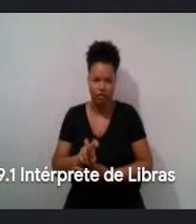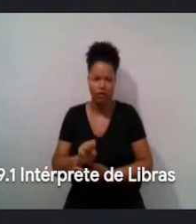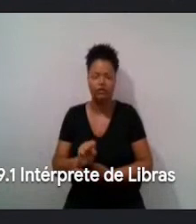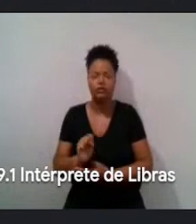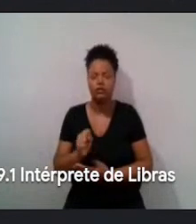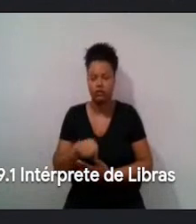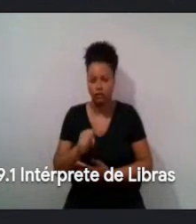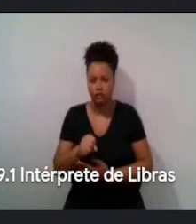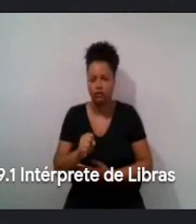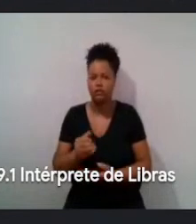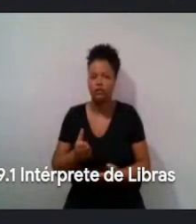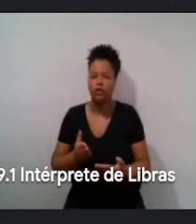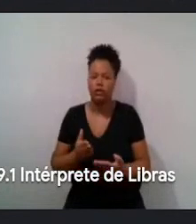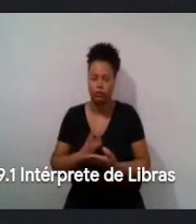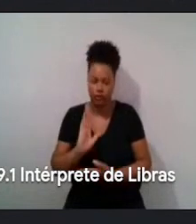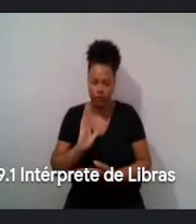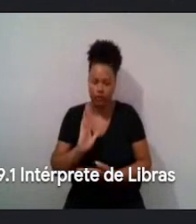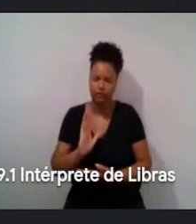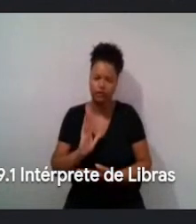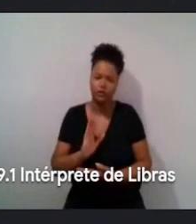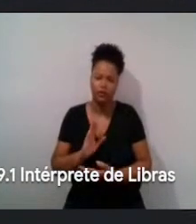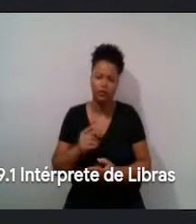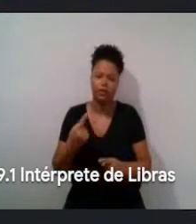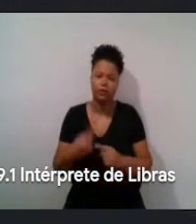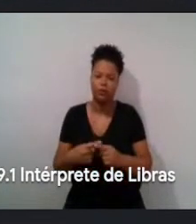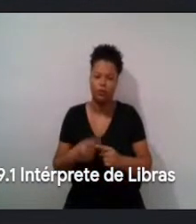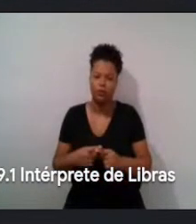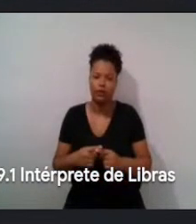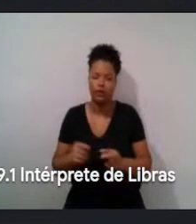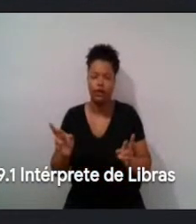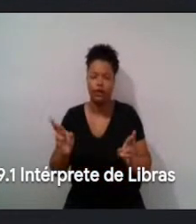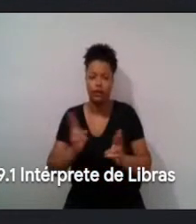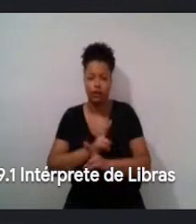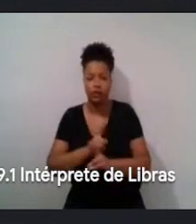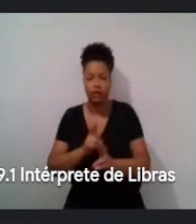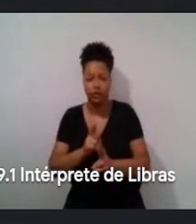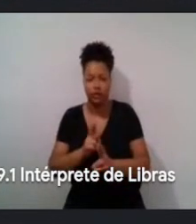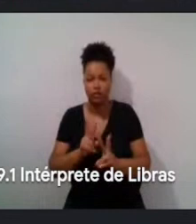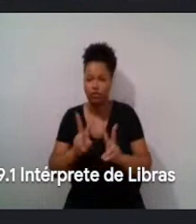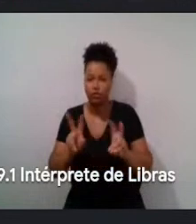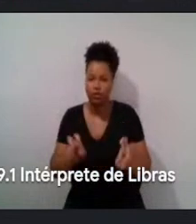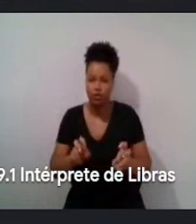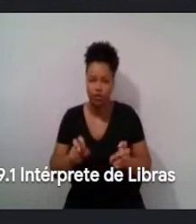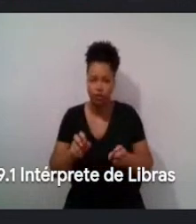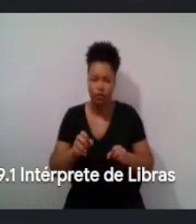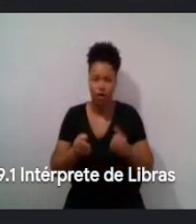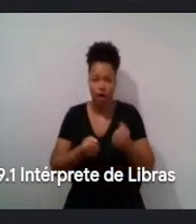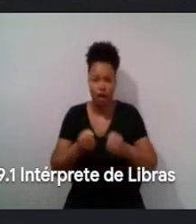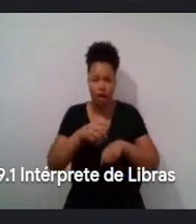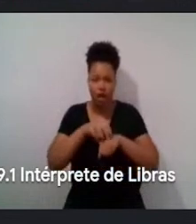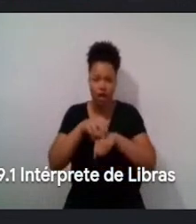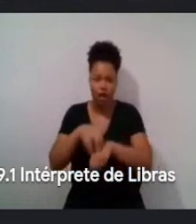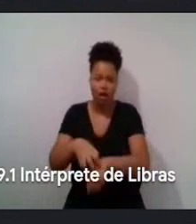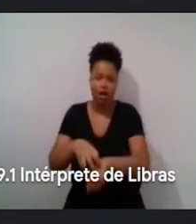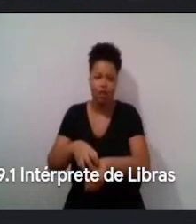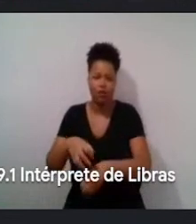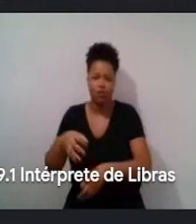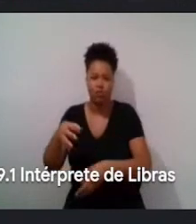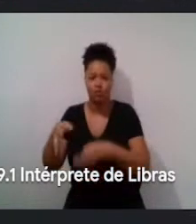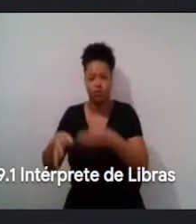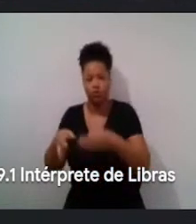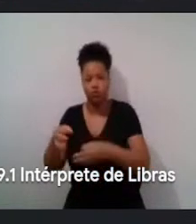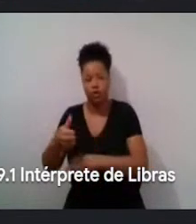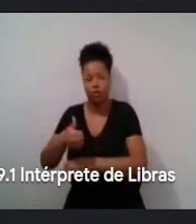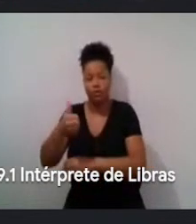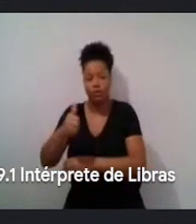Exatamente, tá. Aprovado com ressalva, porque tá. Em relação ao automóvel, que o juízo de primeiro grau